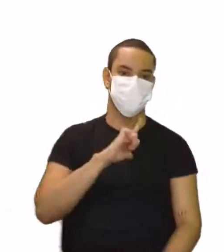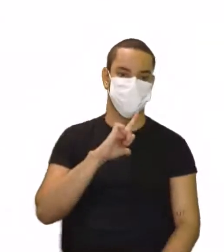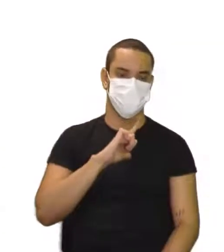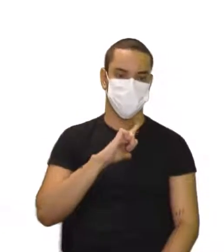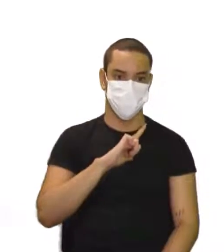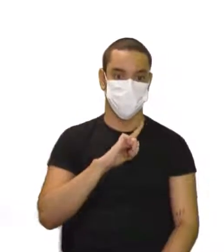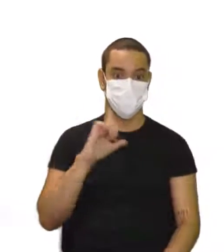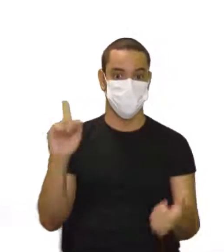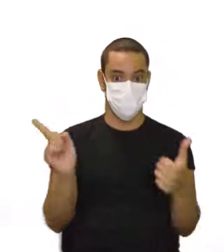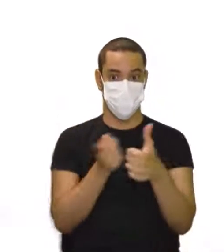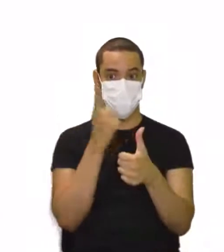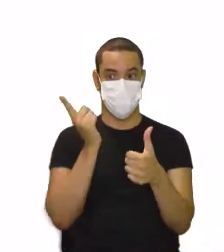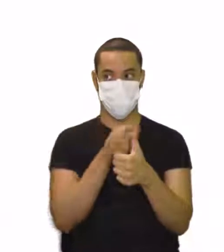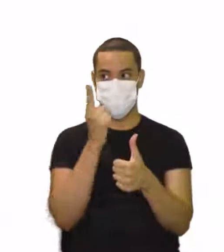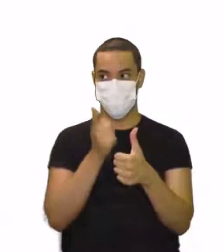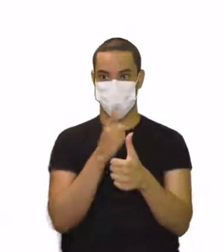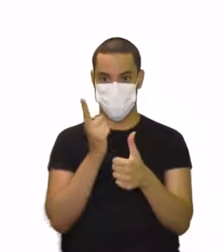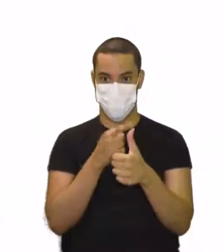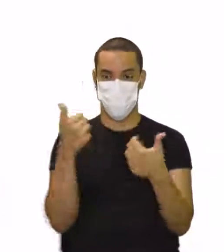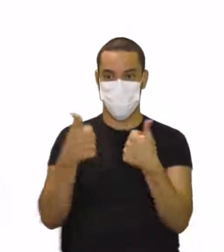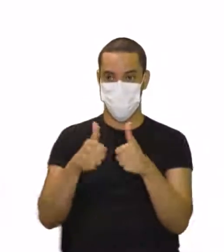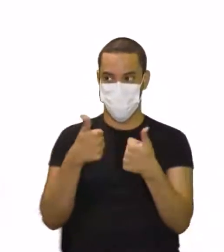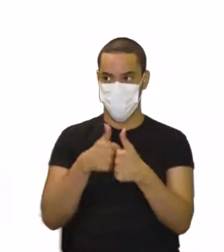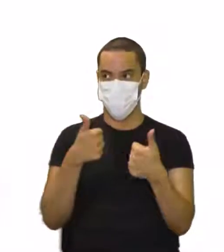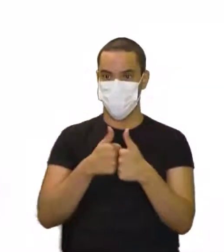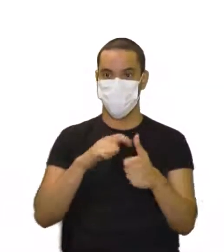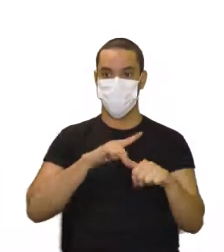O primeiro, o ônibus está se